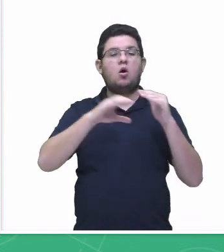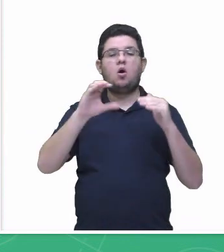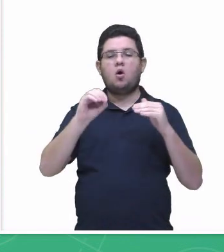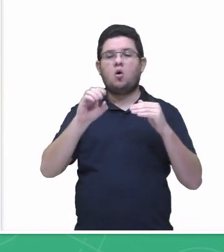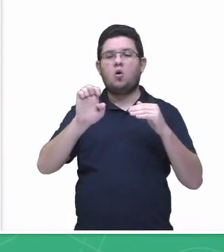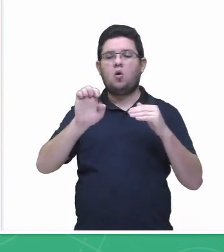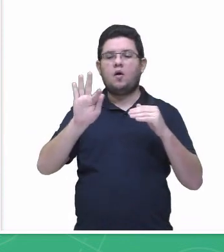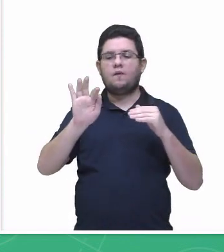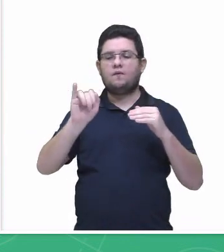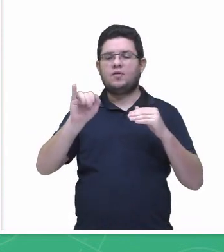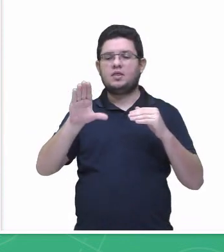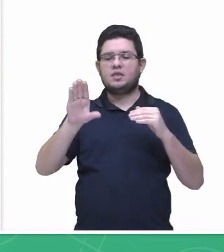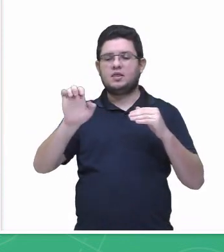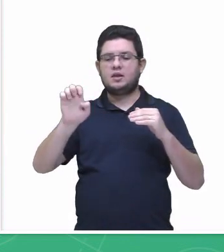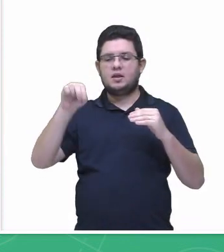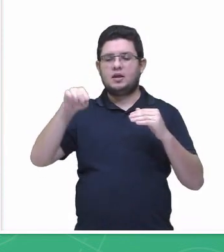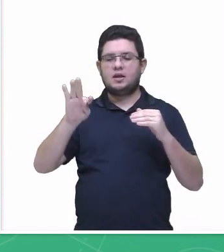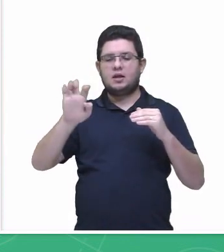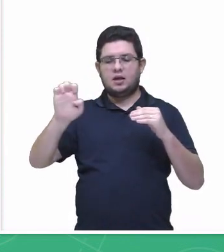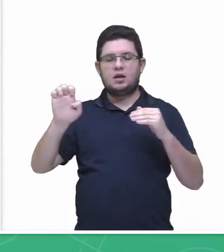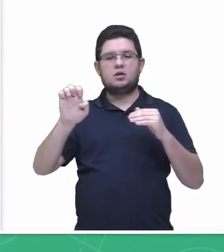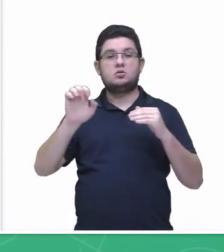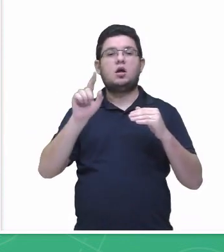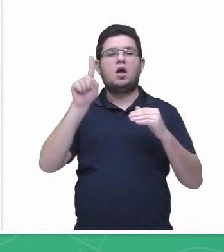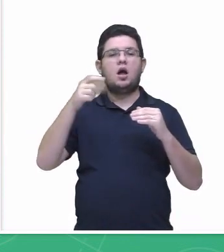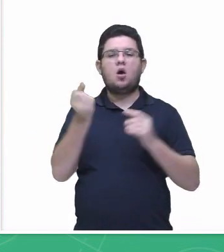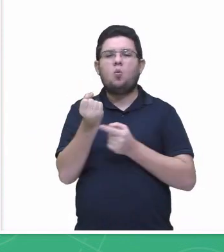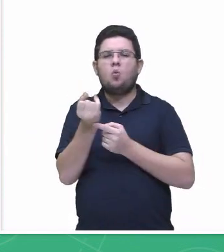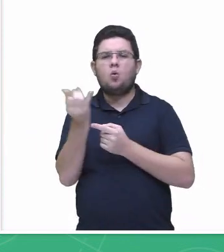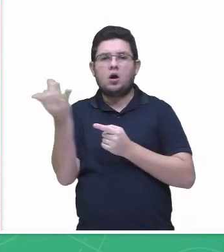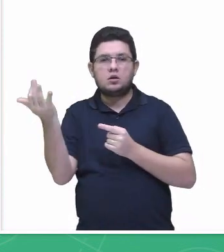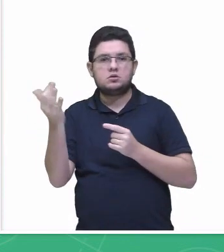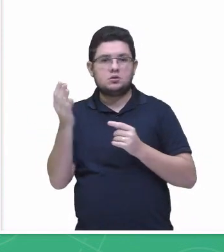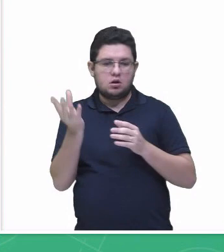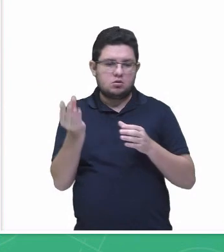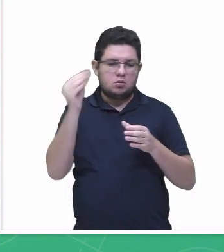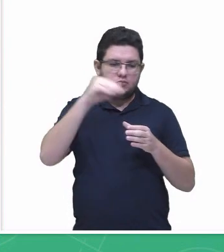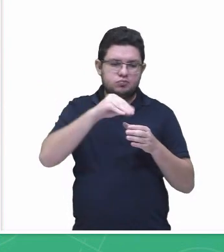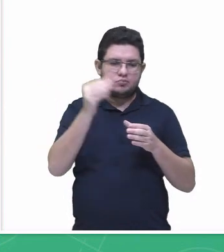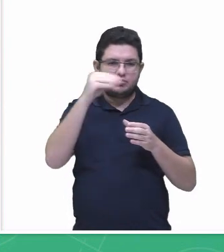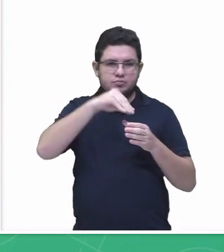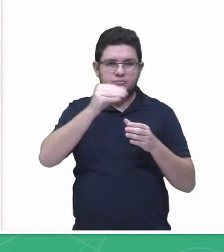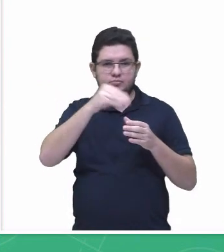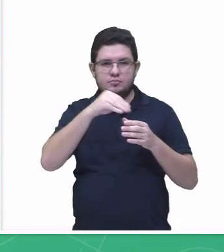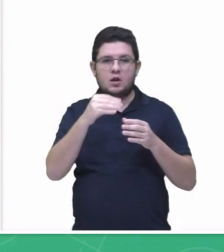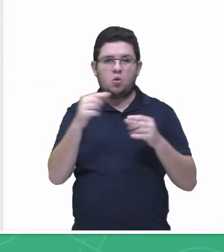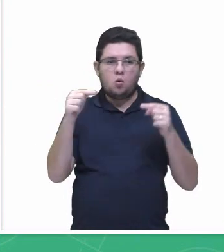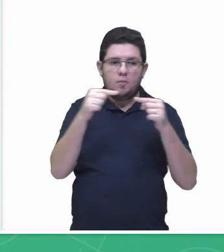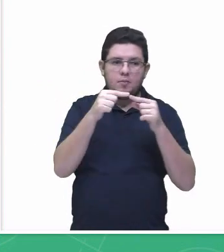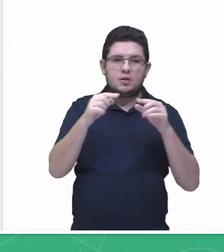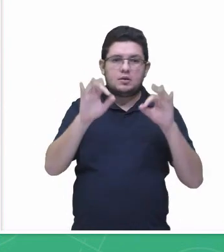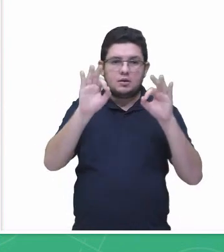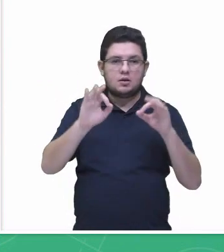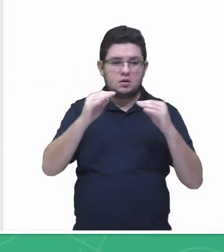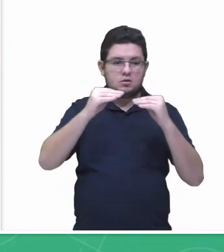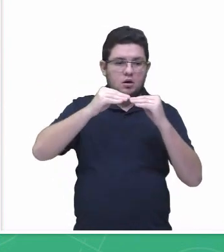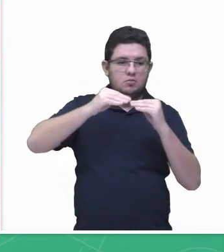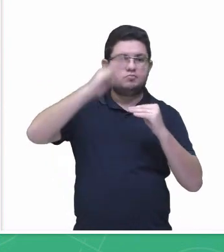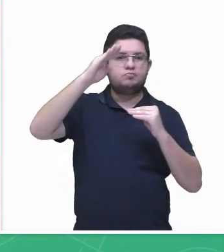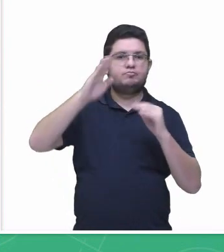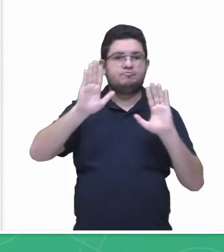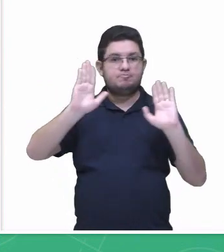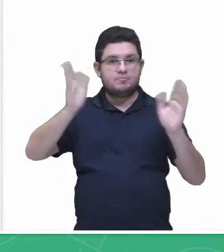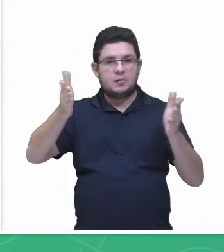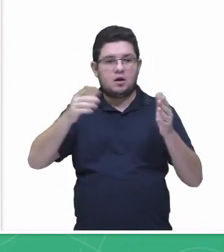de solubilidade, é a máxima quantidade permitida para aquela solução, não se consegue